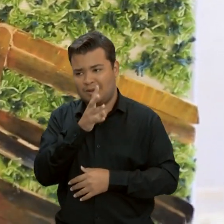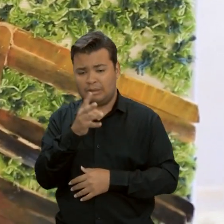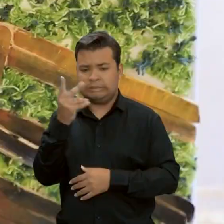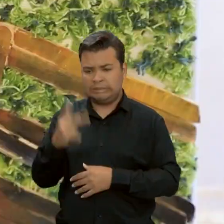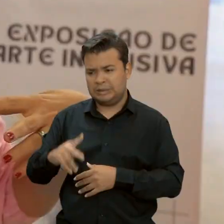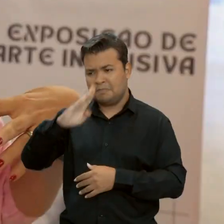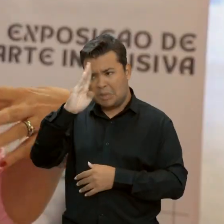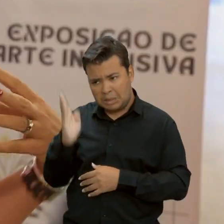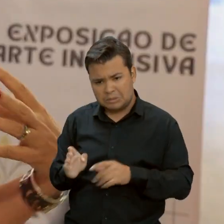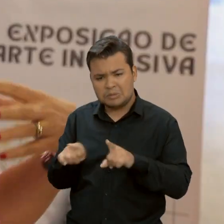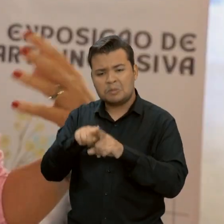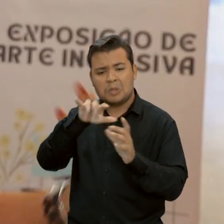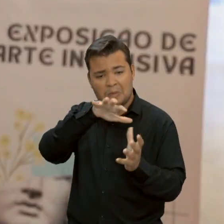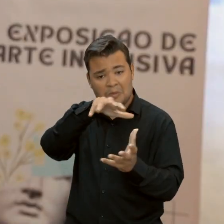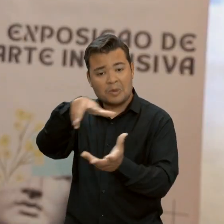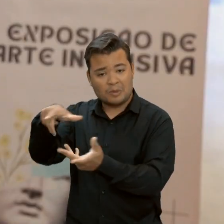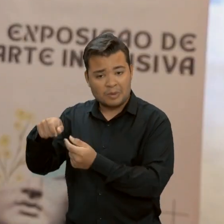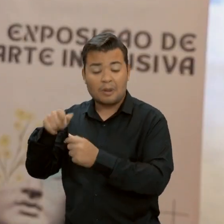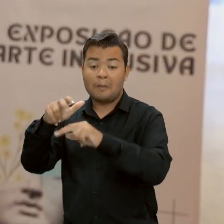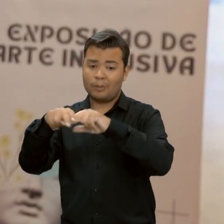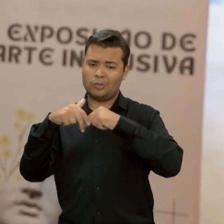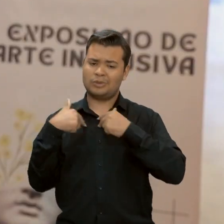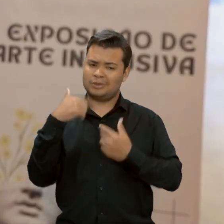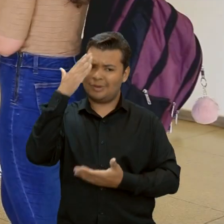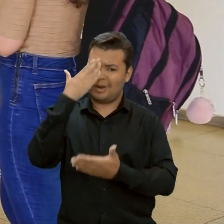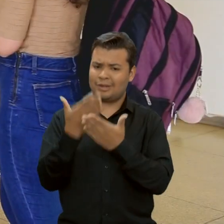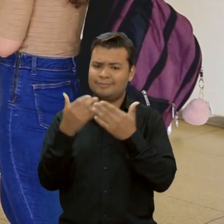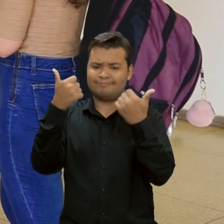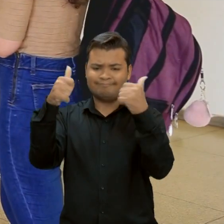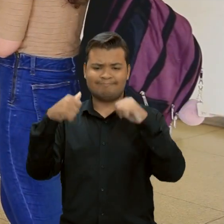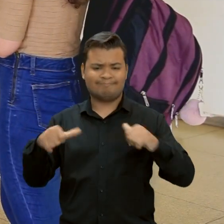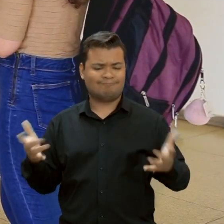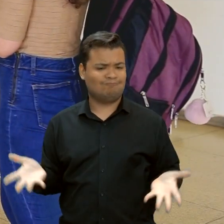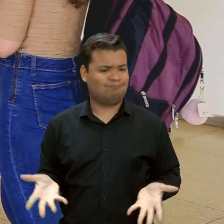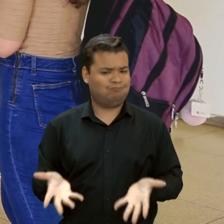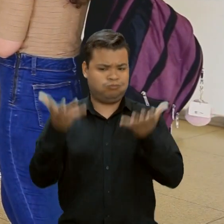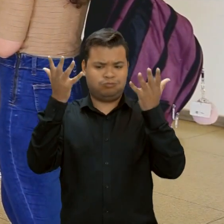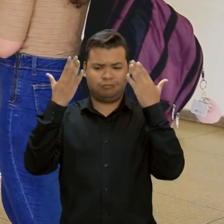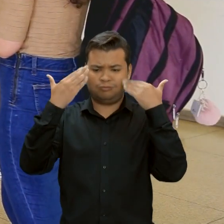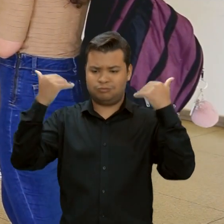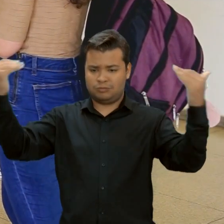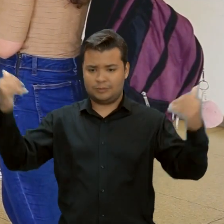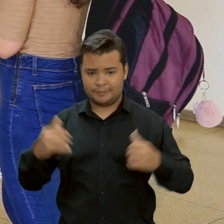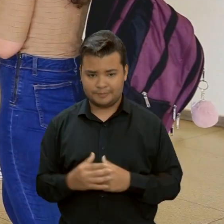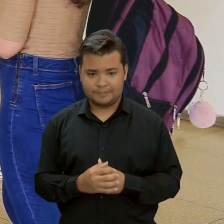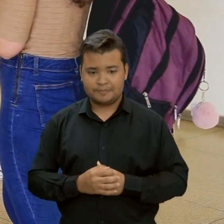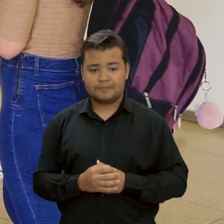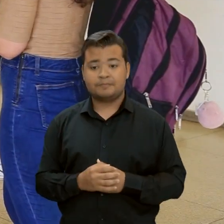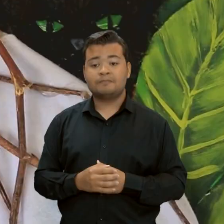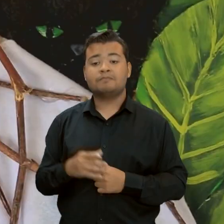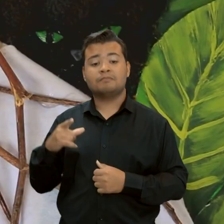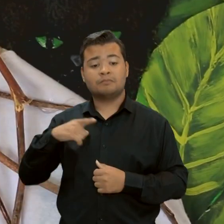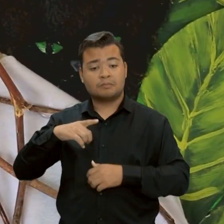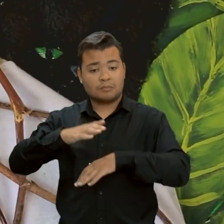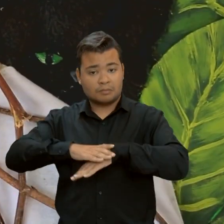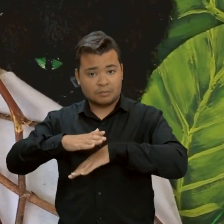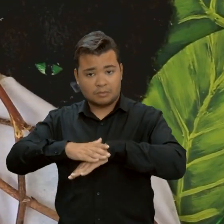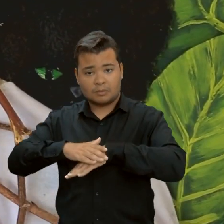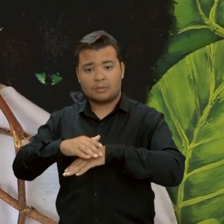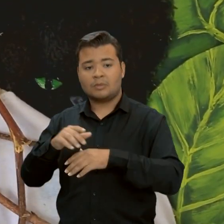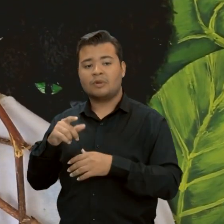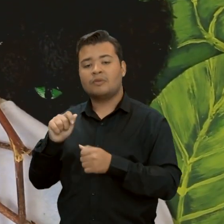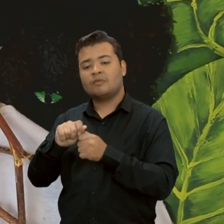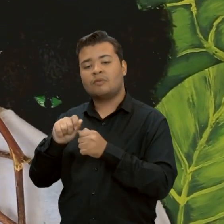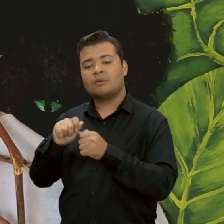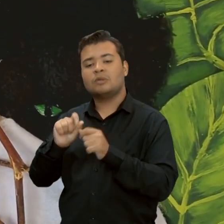acho que é isso que vai dar a grandiosidade da exposição, né? O grupo em que a Camila faz parte reproduziu a obra de Frida